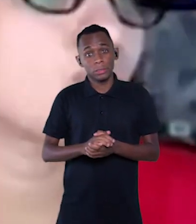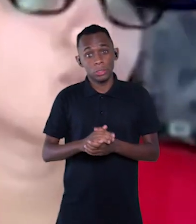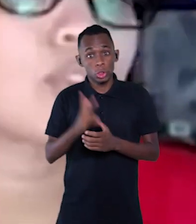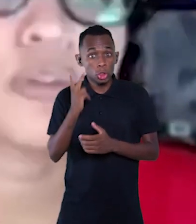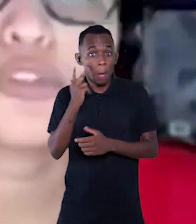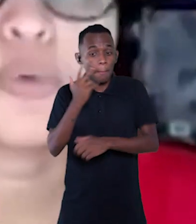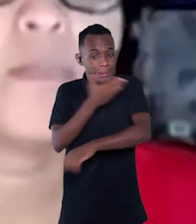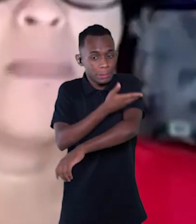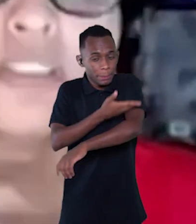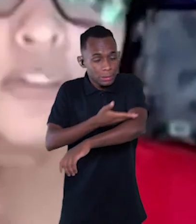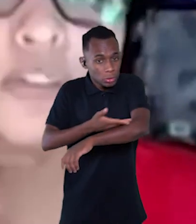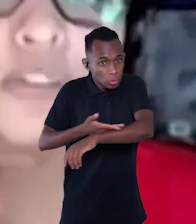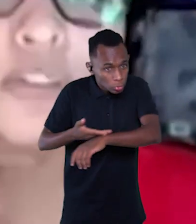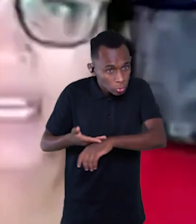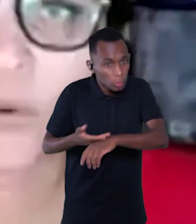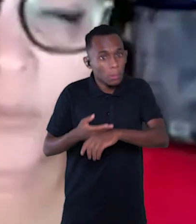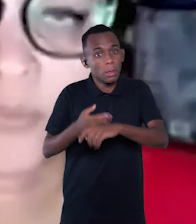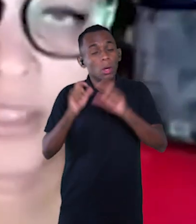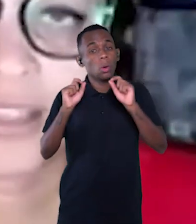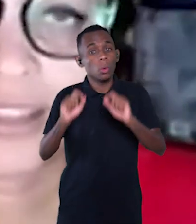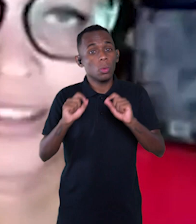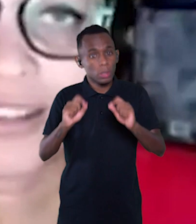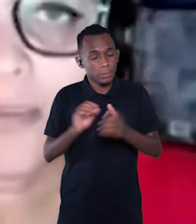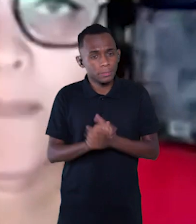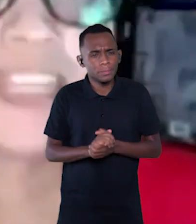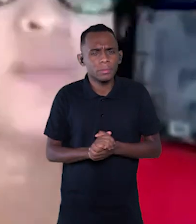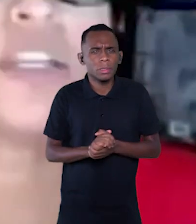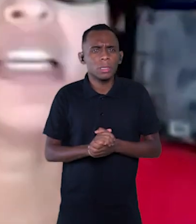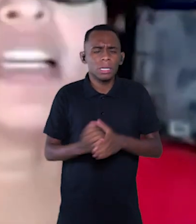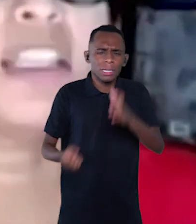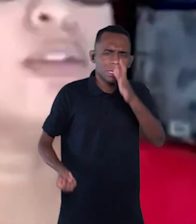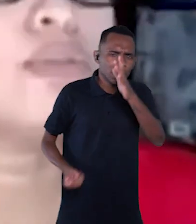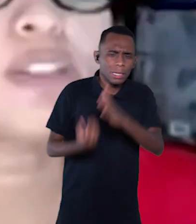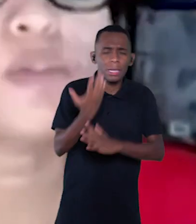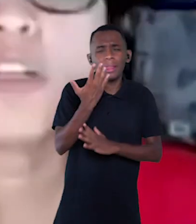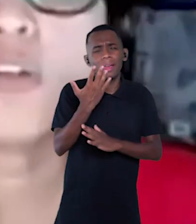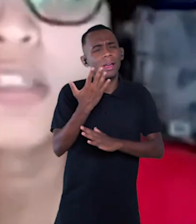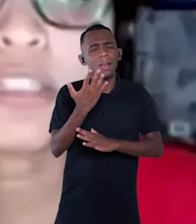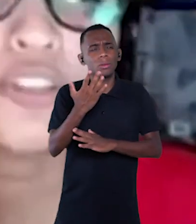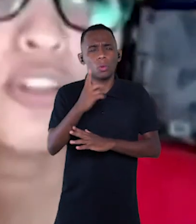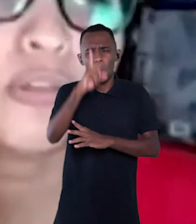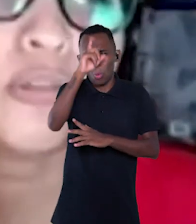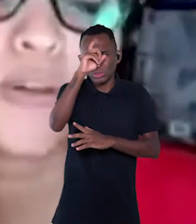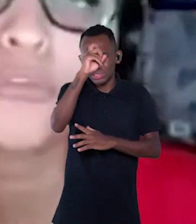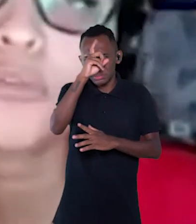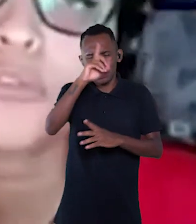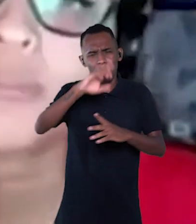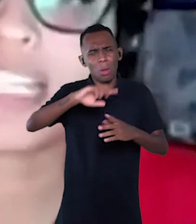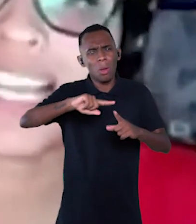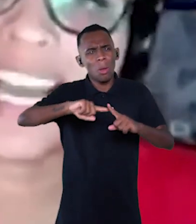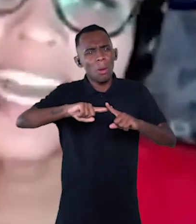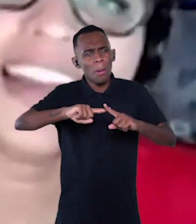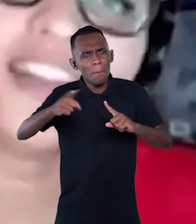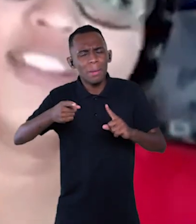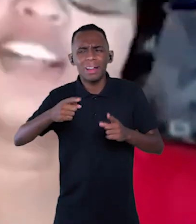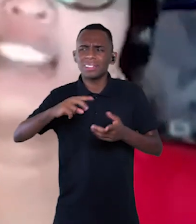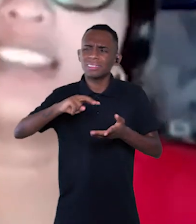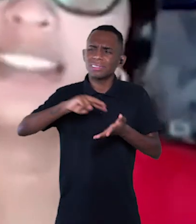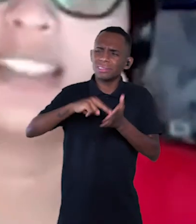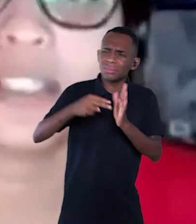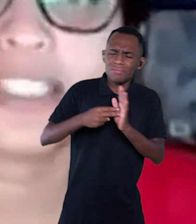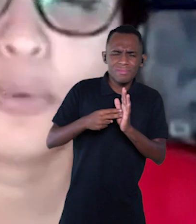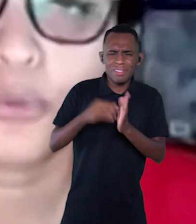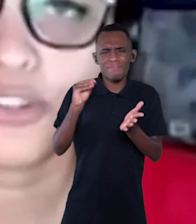muito mais a construção de um imenso hospital, mesmo que aquilo não faça o menor sentido na construção dessa rede